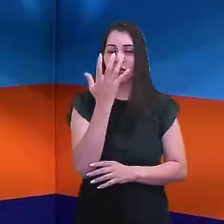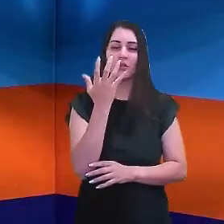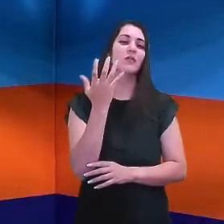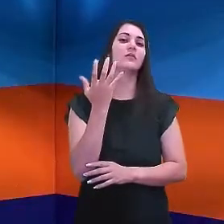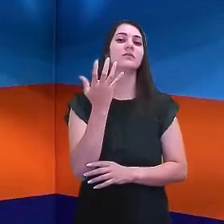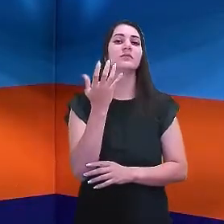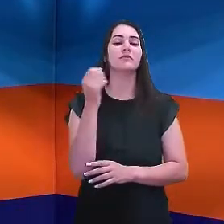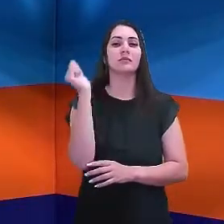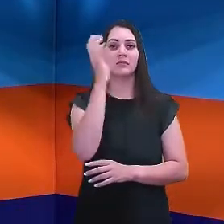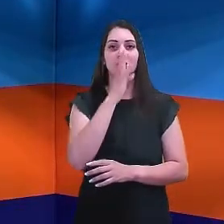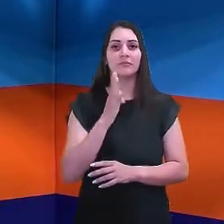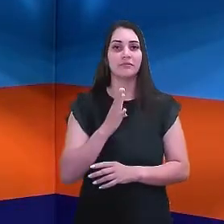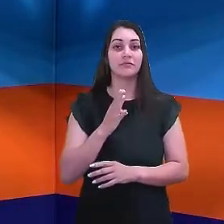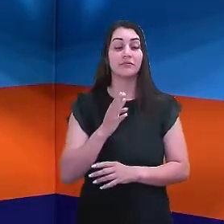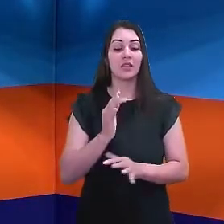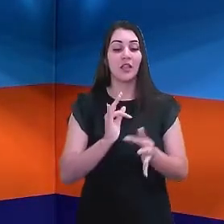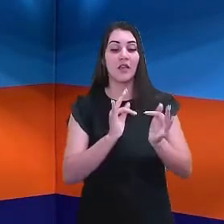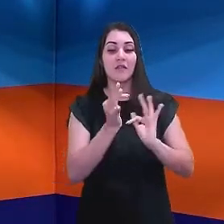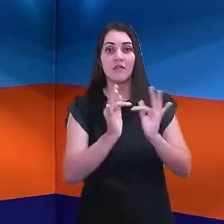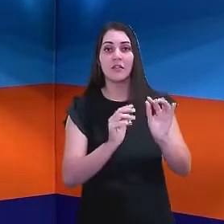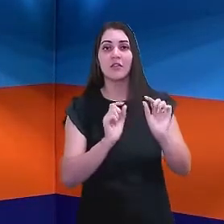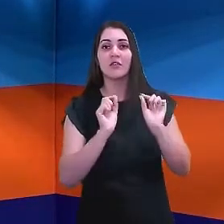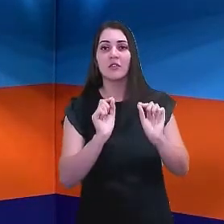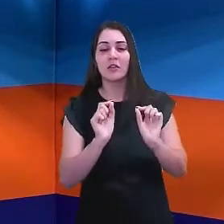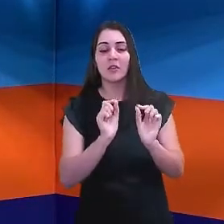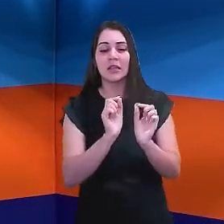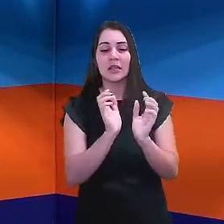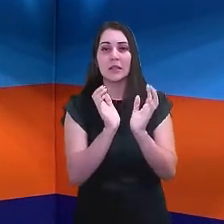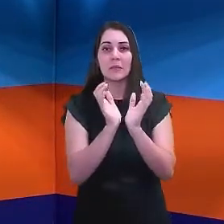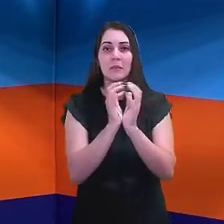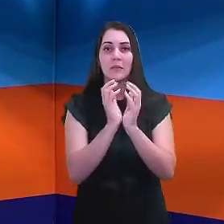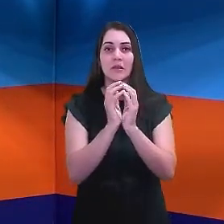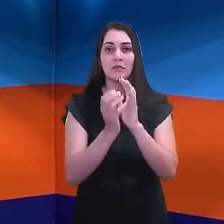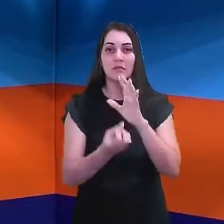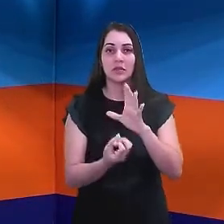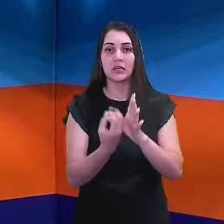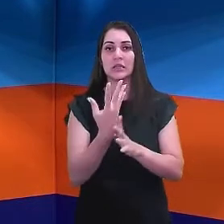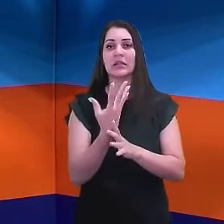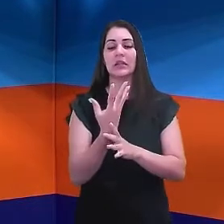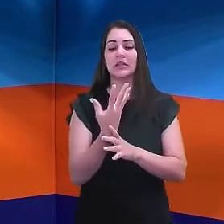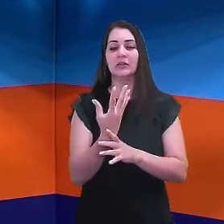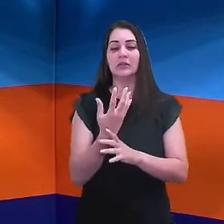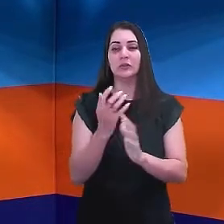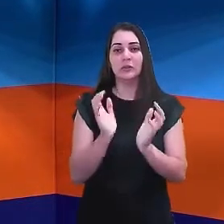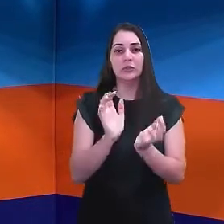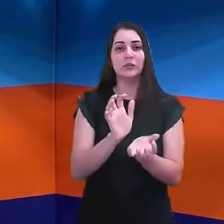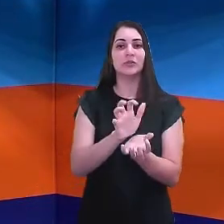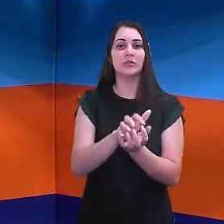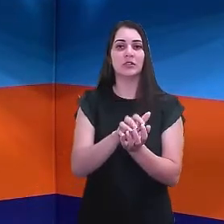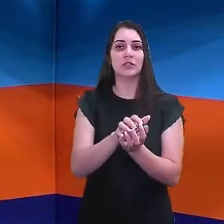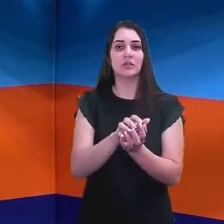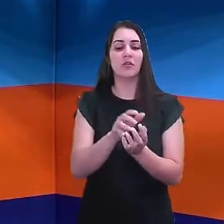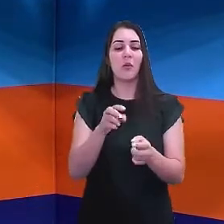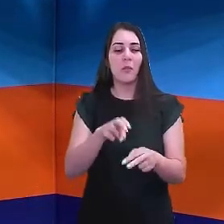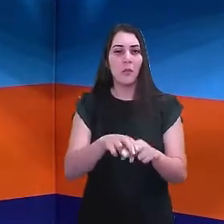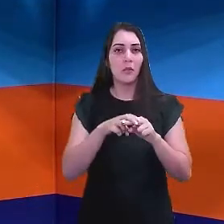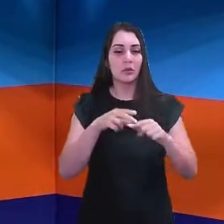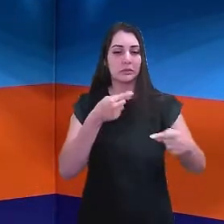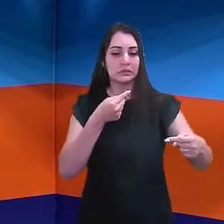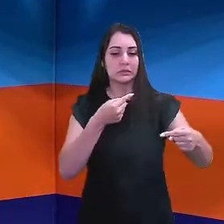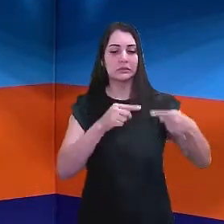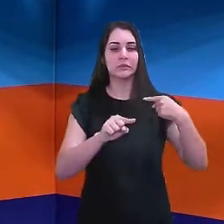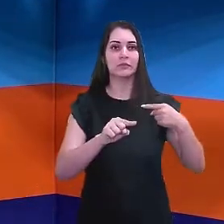algo tipicamente pernambucano, do Recife, que surgiu no Recife por uma rivalidade entre os militares